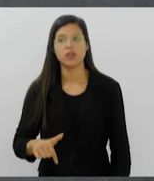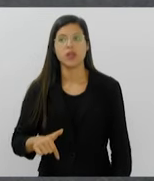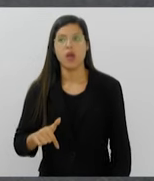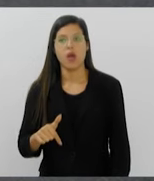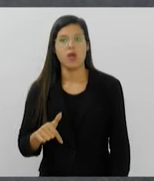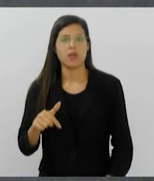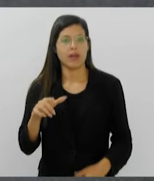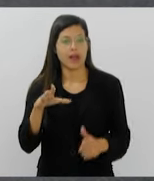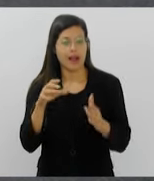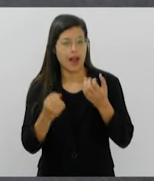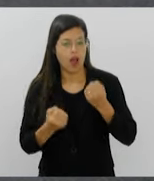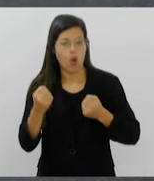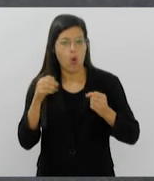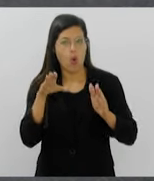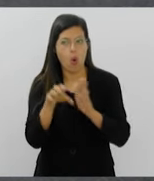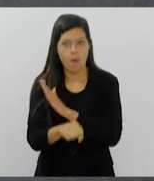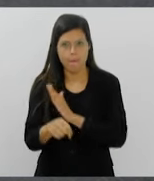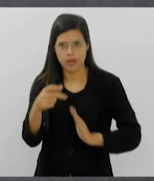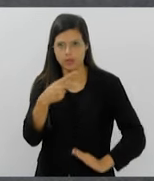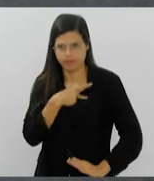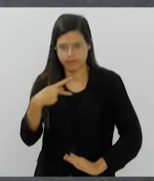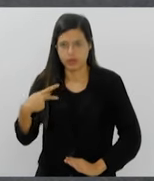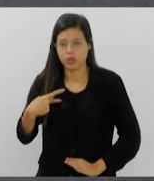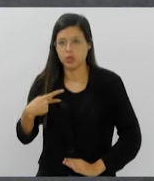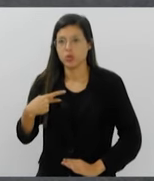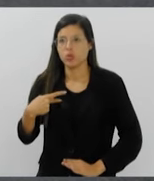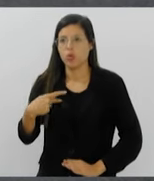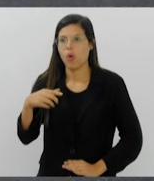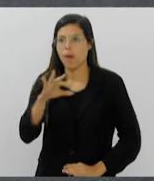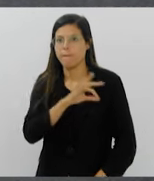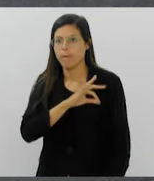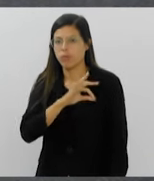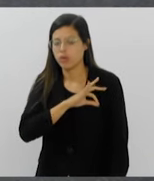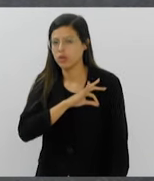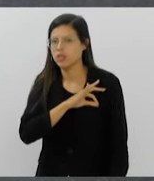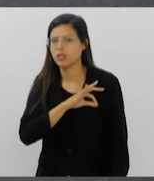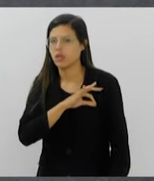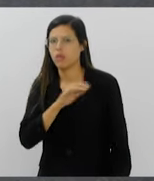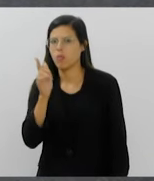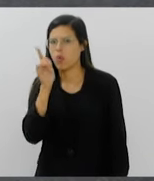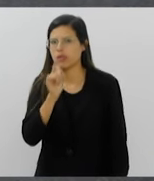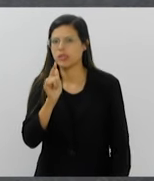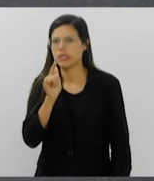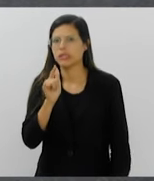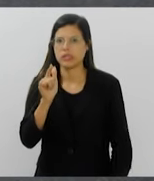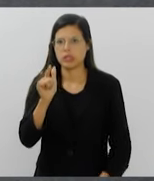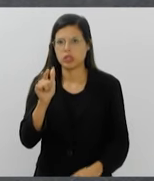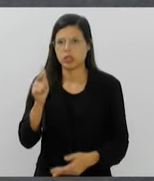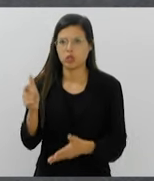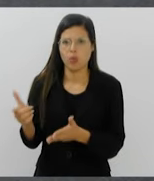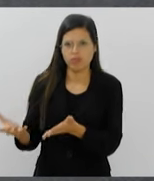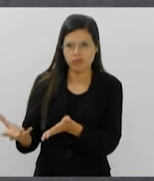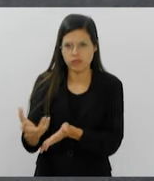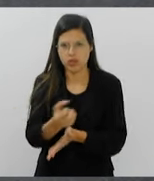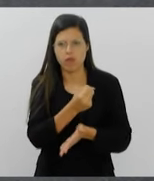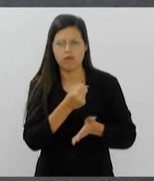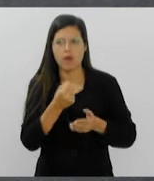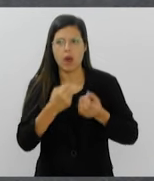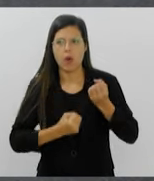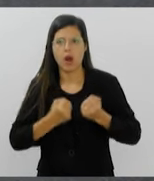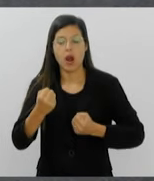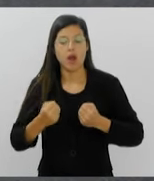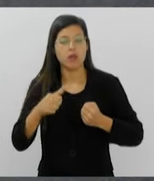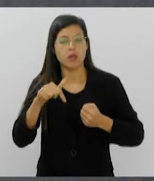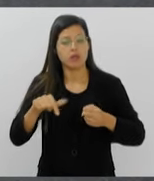o automóvel e o automóvel dele foi para o pátio, para esse cemitério de veículos lá em Vargem Grande,